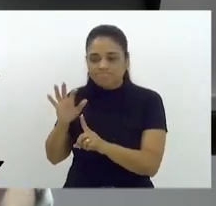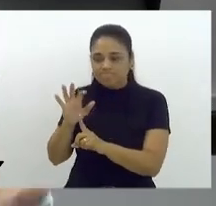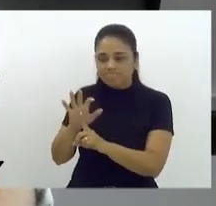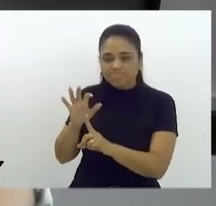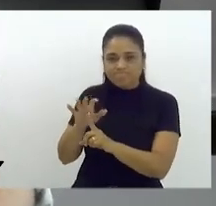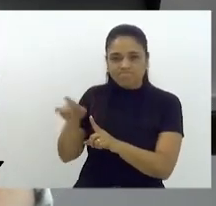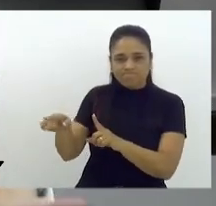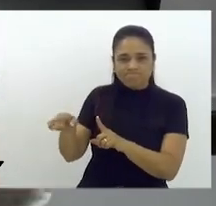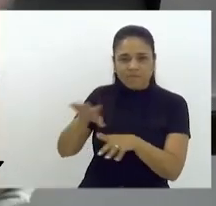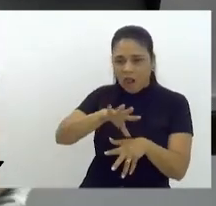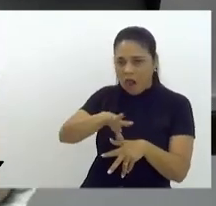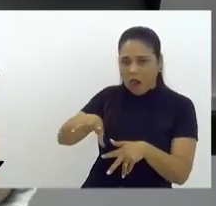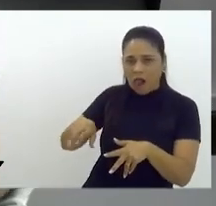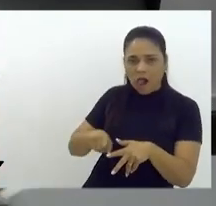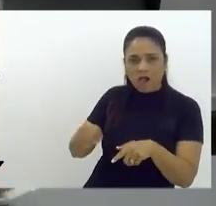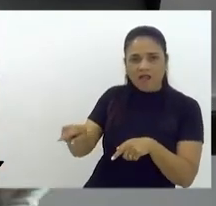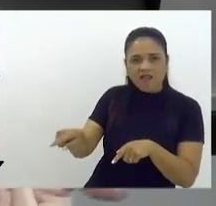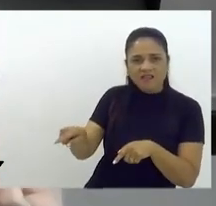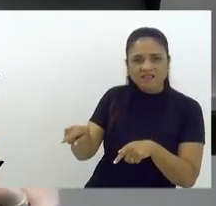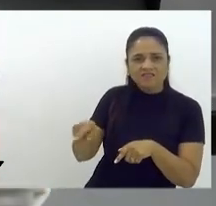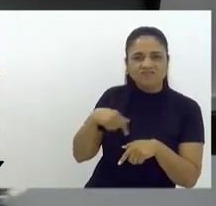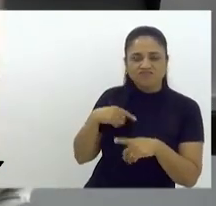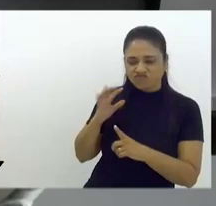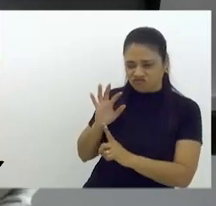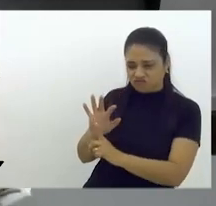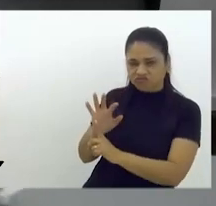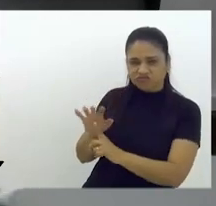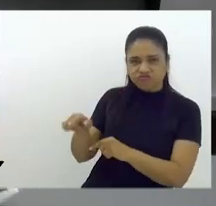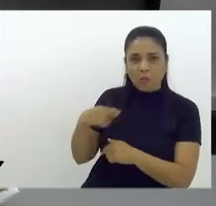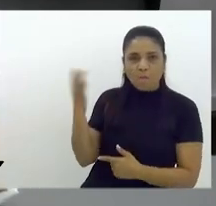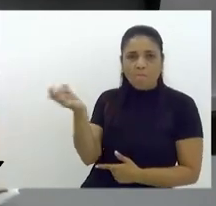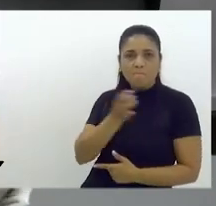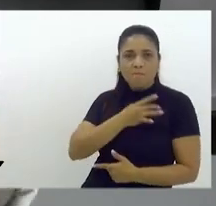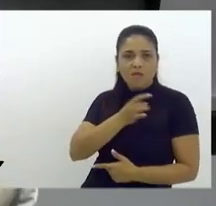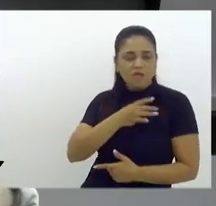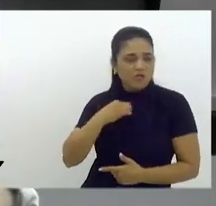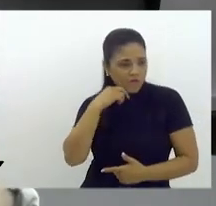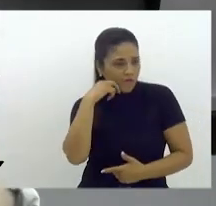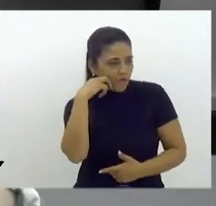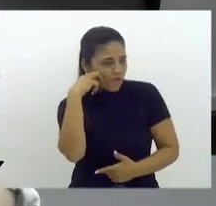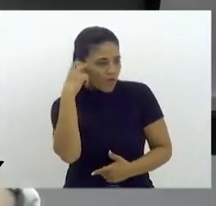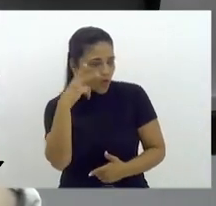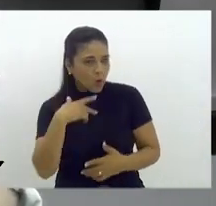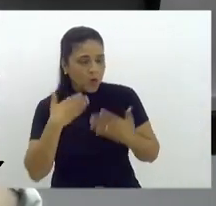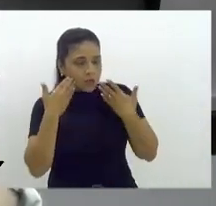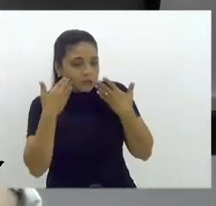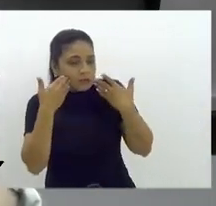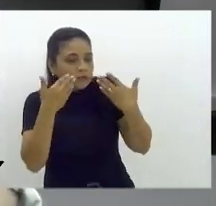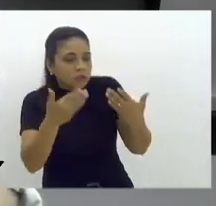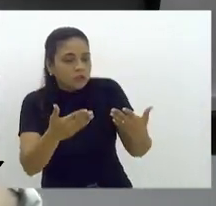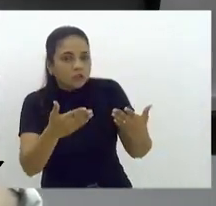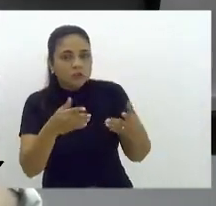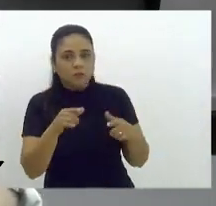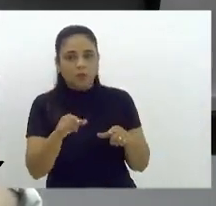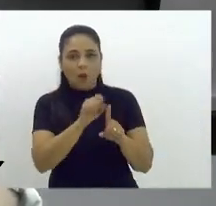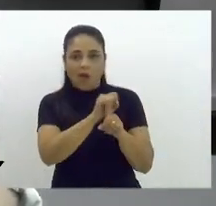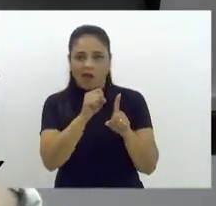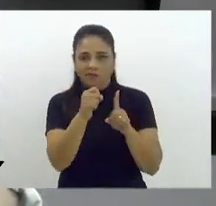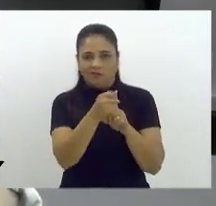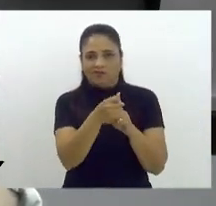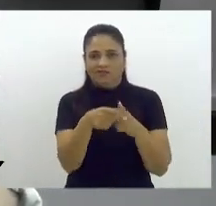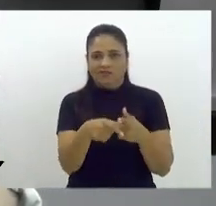dessas chantagens por ter vergonha medo da exposição que pode ser criada e será